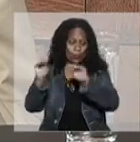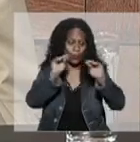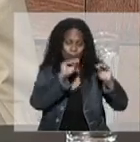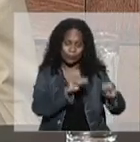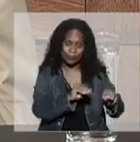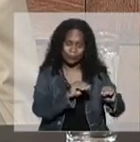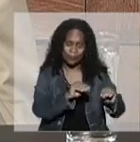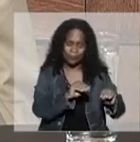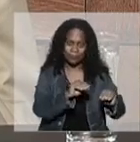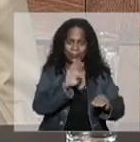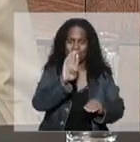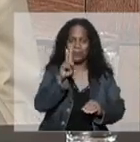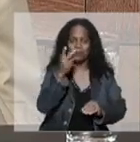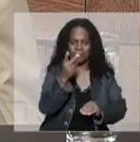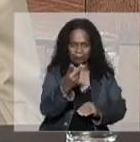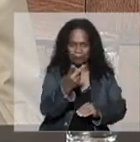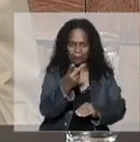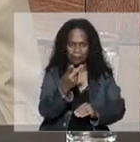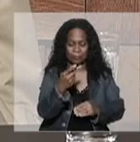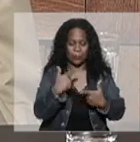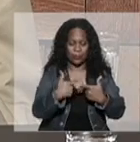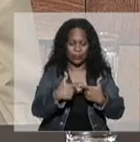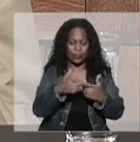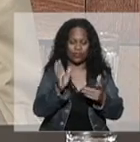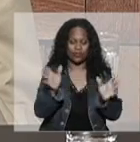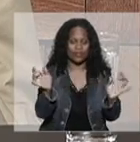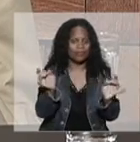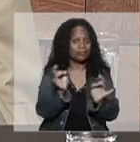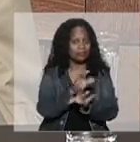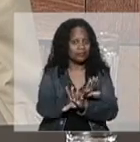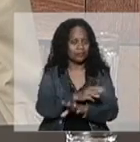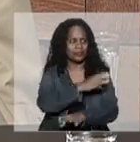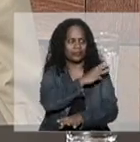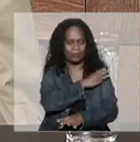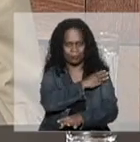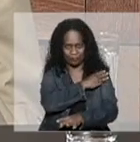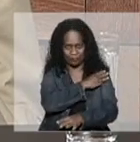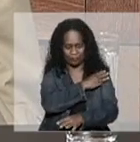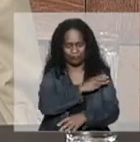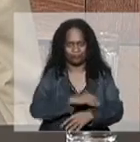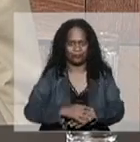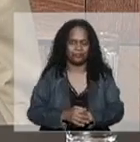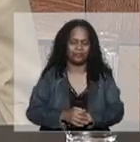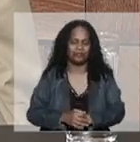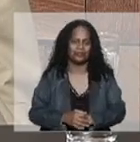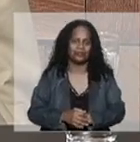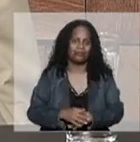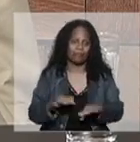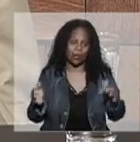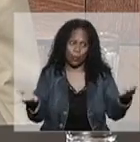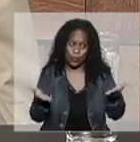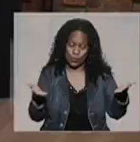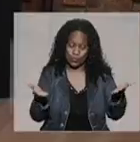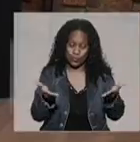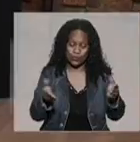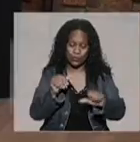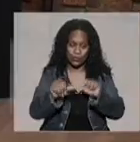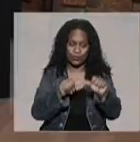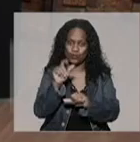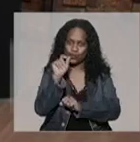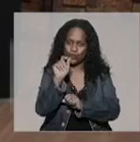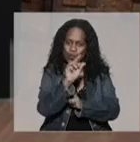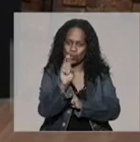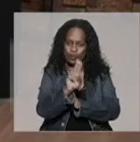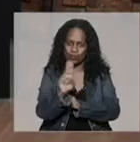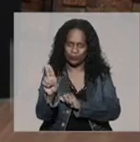Horizonte estudar, porque tinha terminado o terceiro científico em Ponte Nova. Na época era assim. Era científico. Não é? Científico. Isso. Hoje ensino médio. Isso.